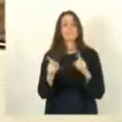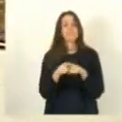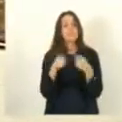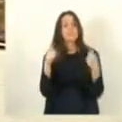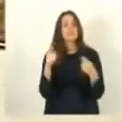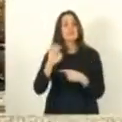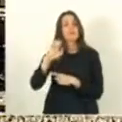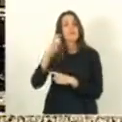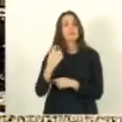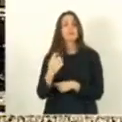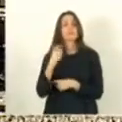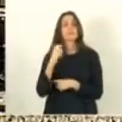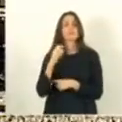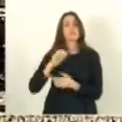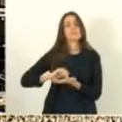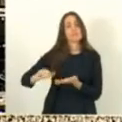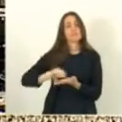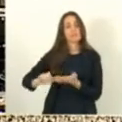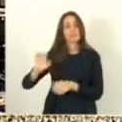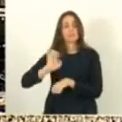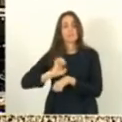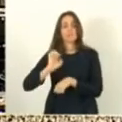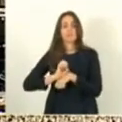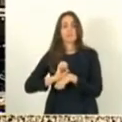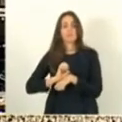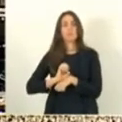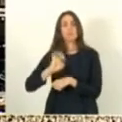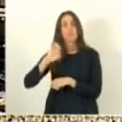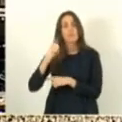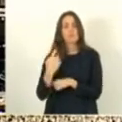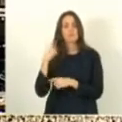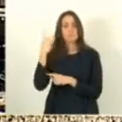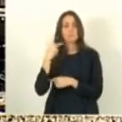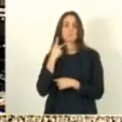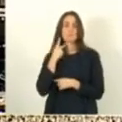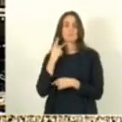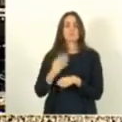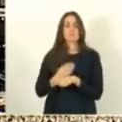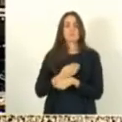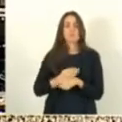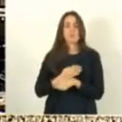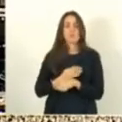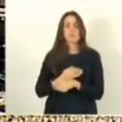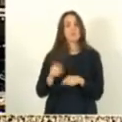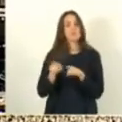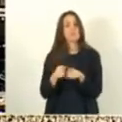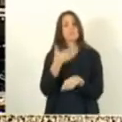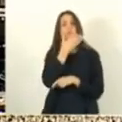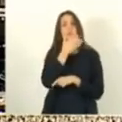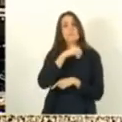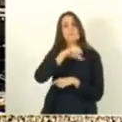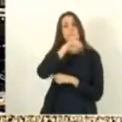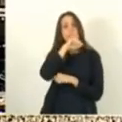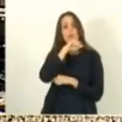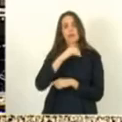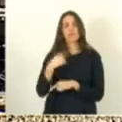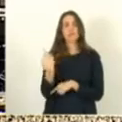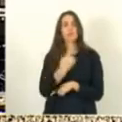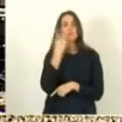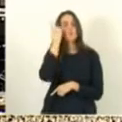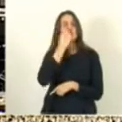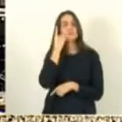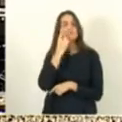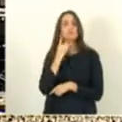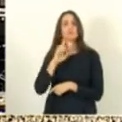do ex-secretário de Estado, ex-procurador do município de Serra e também pai do nosso querido deputado Bruno Lamas,